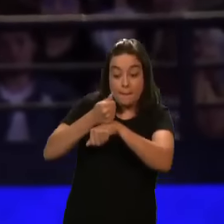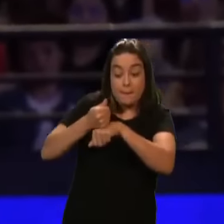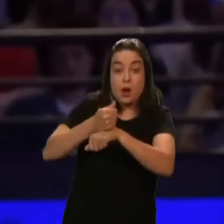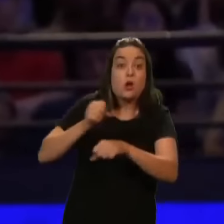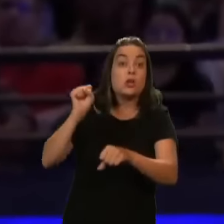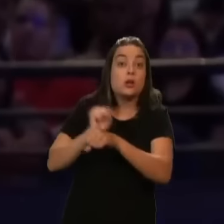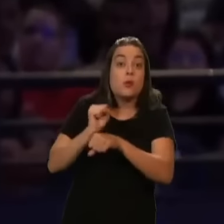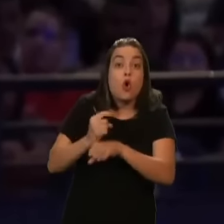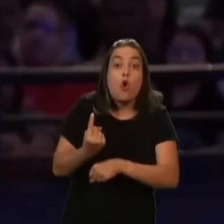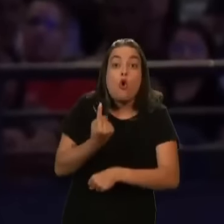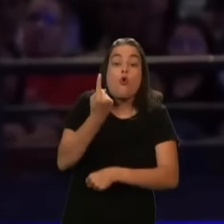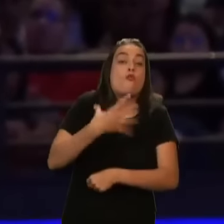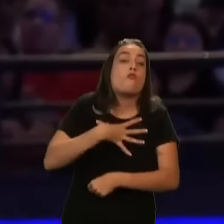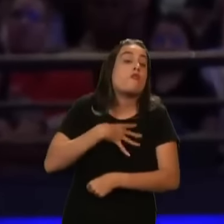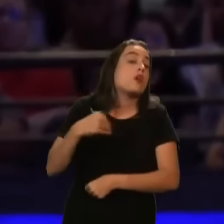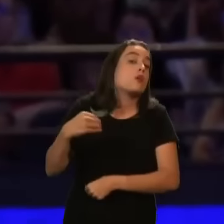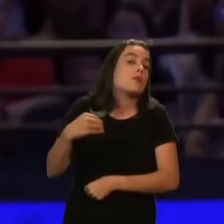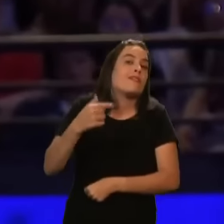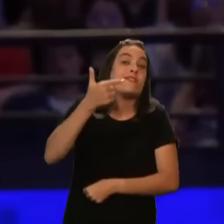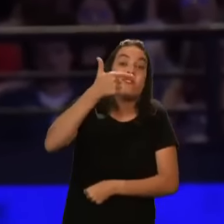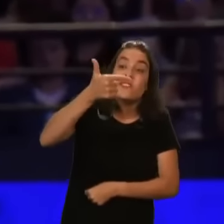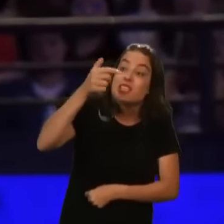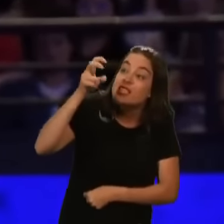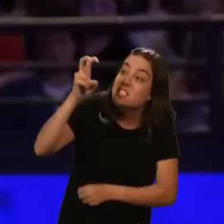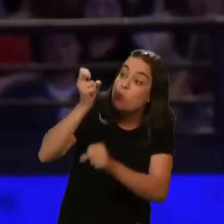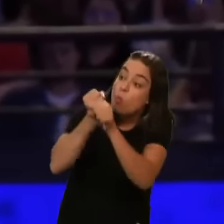uma criança? 25 anos.